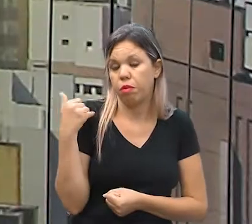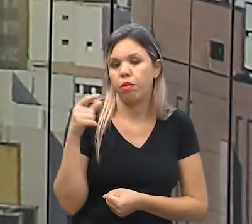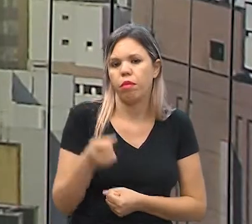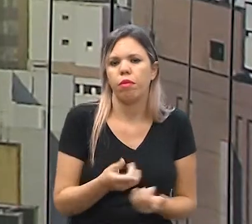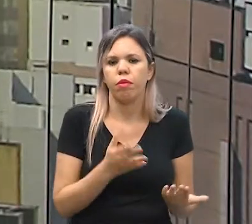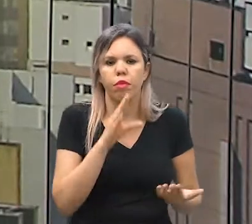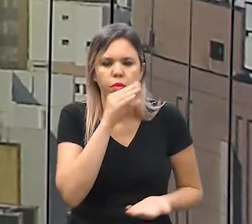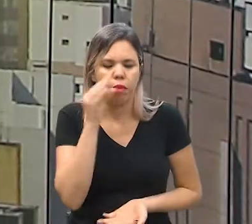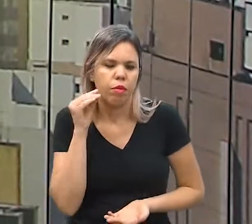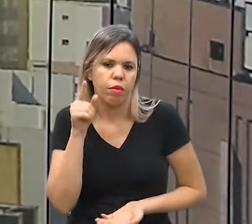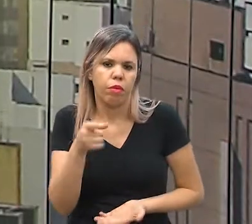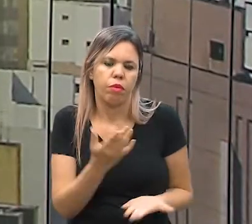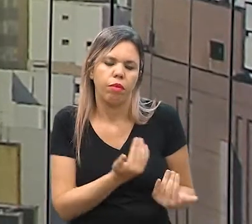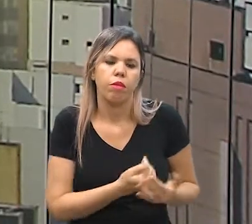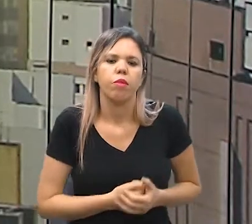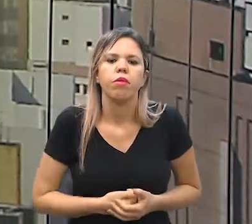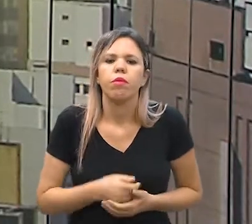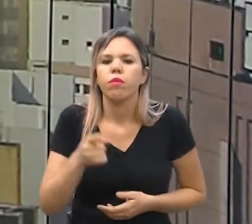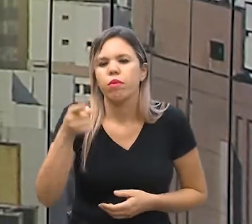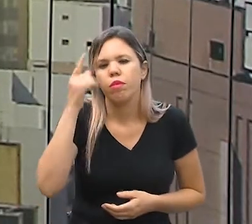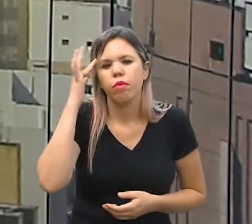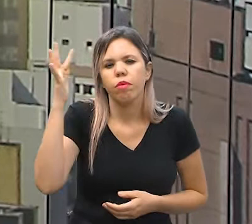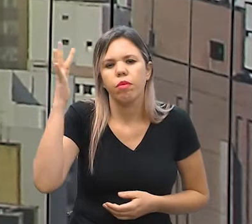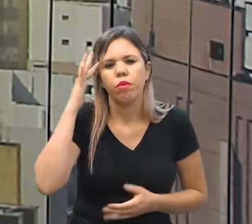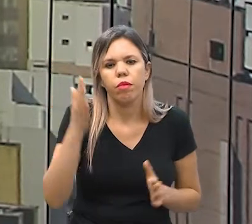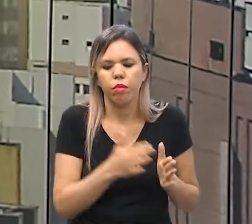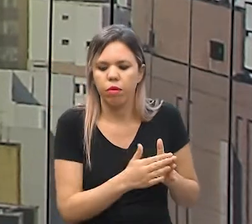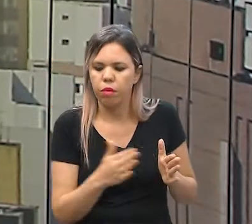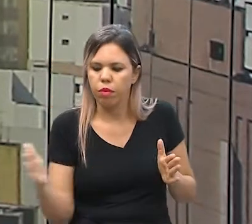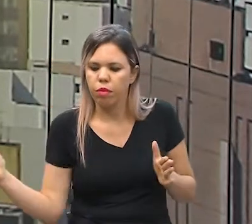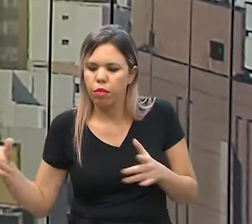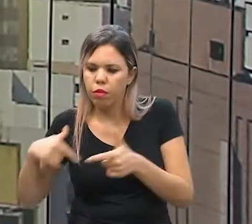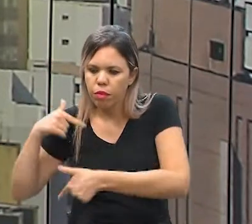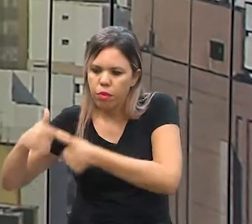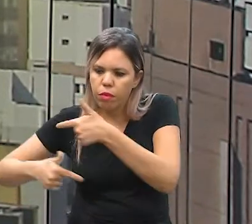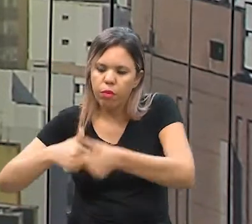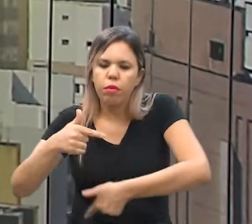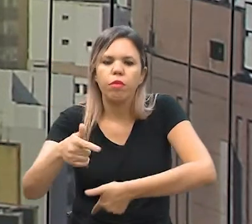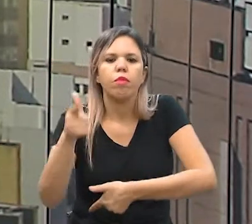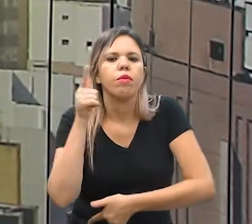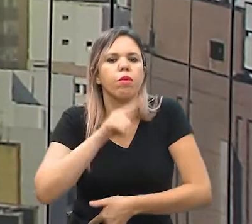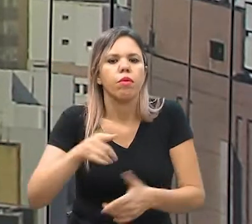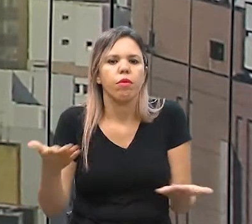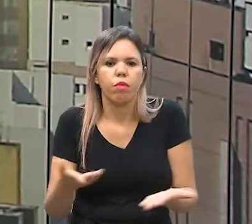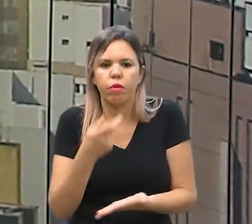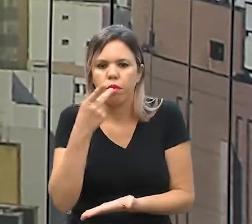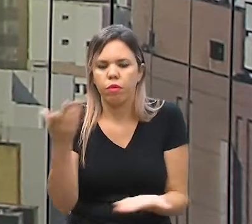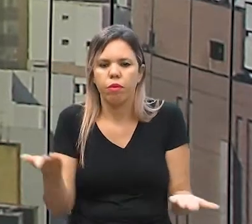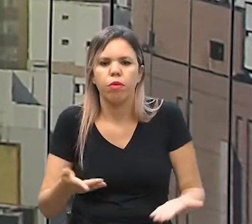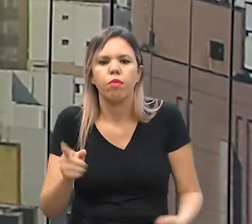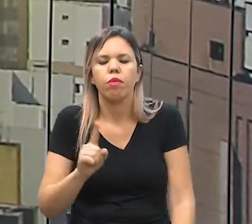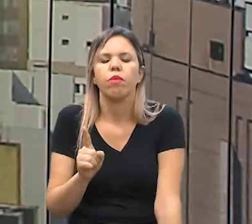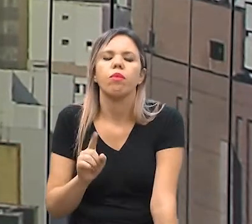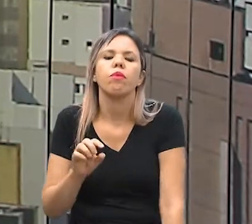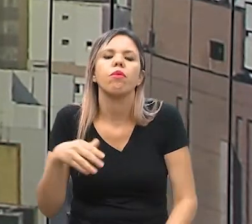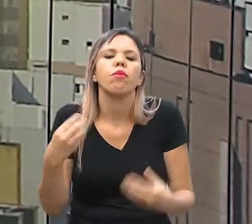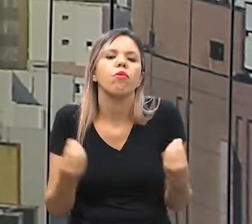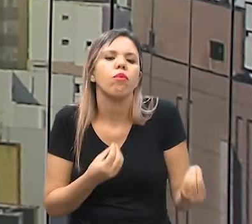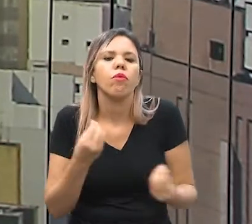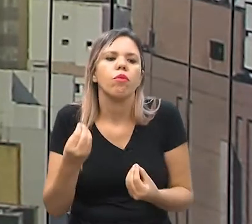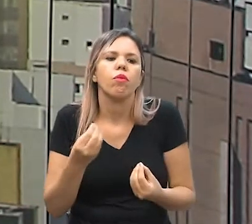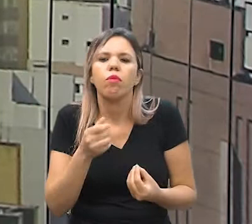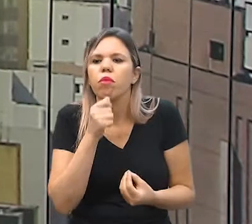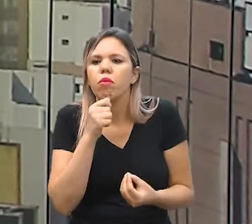idade, adolescente, né, muito jovem, você imaginava toda essa trajetória que você acabou de dizer agora, ou foi de uma